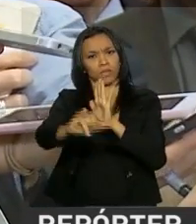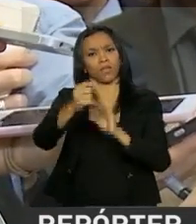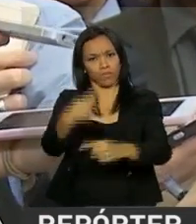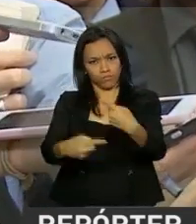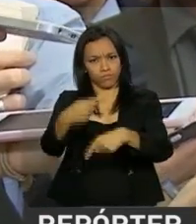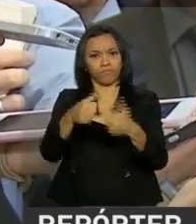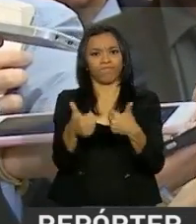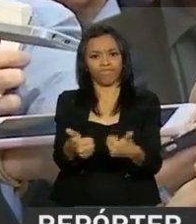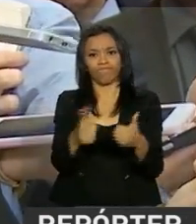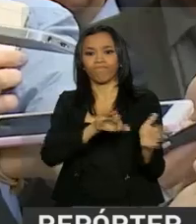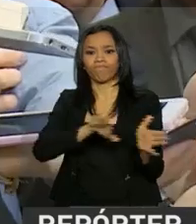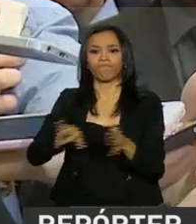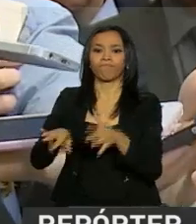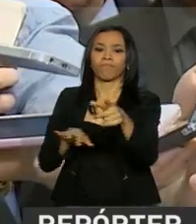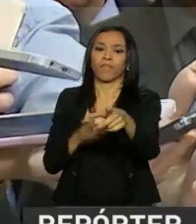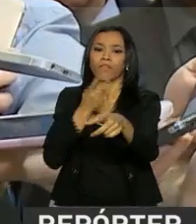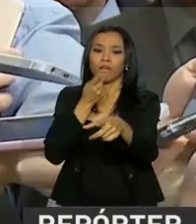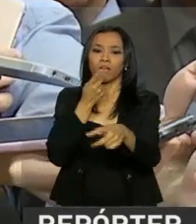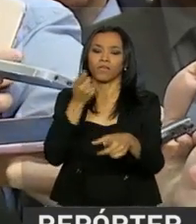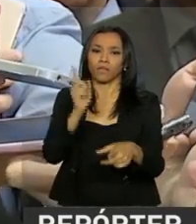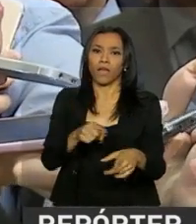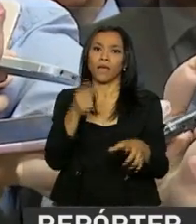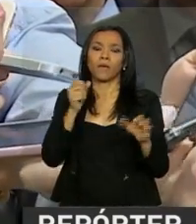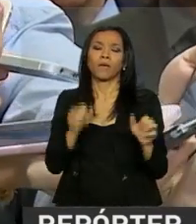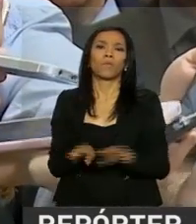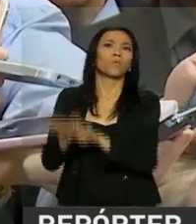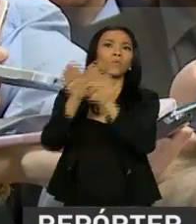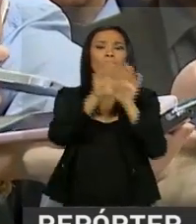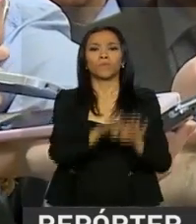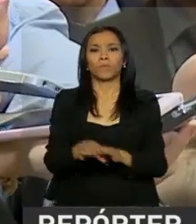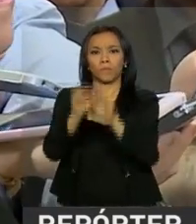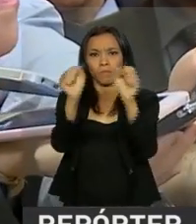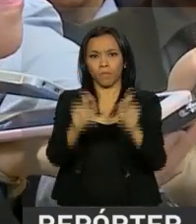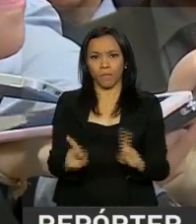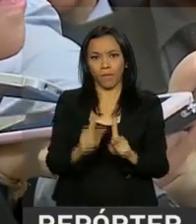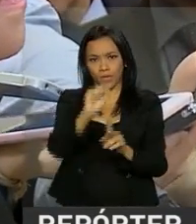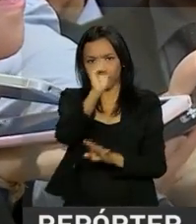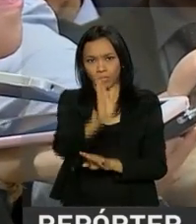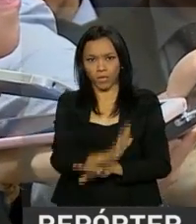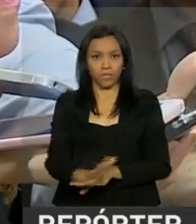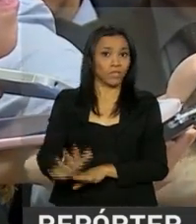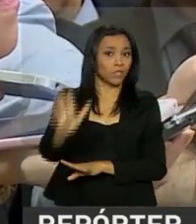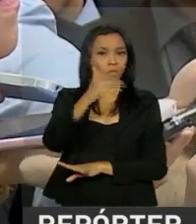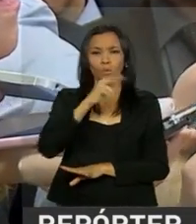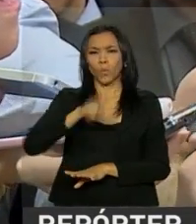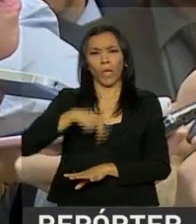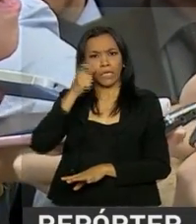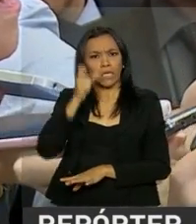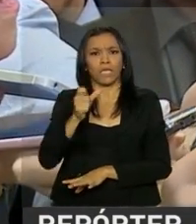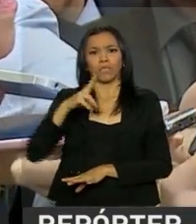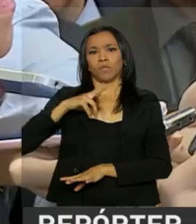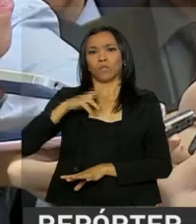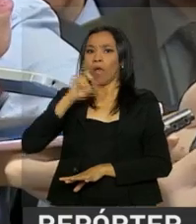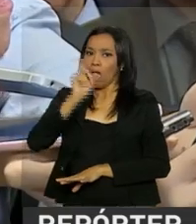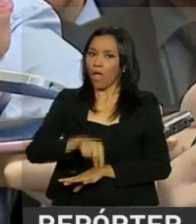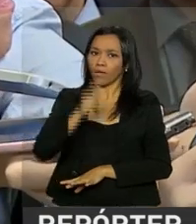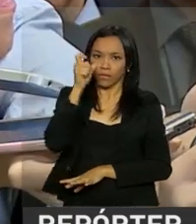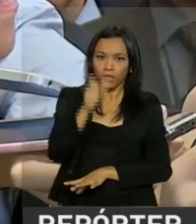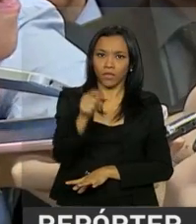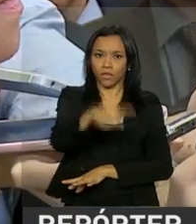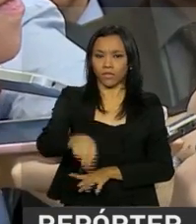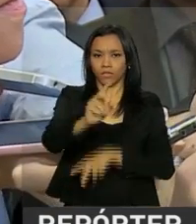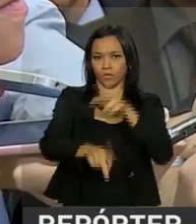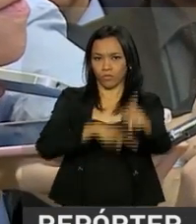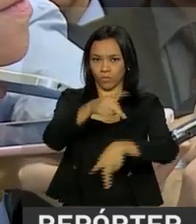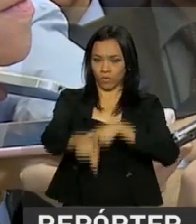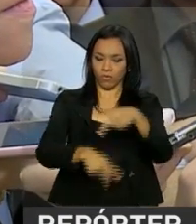jurídica. A mensagem que eu lanço de reunificação e pacificação nacional não é em benefício pessoal, é em benefício dos brasileiros. E eu sinto, isto